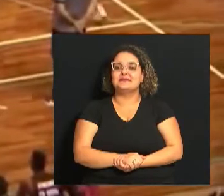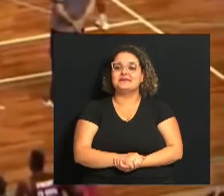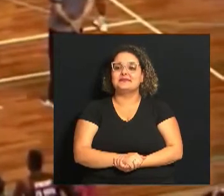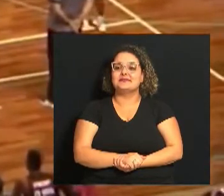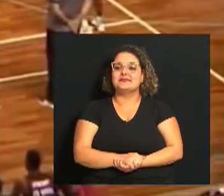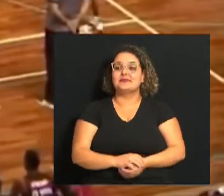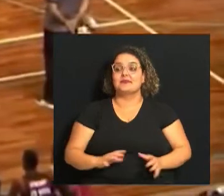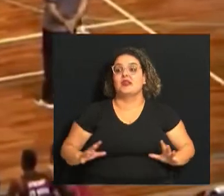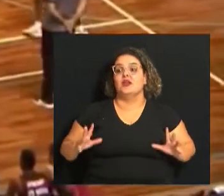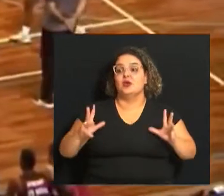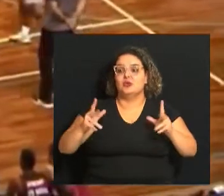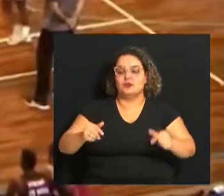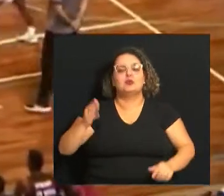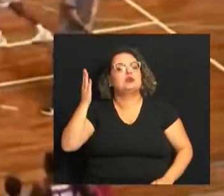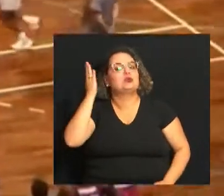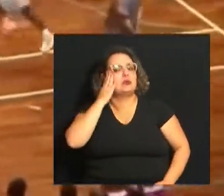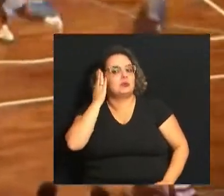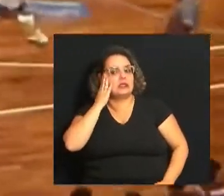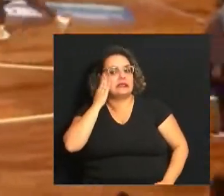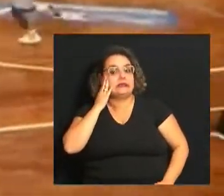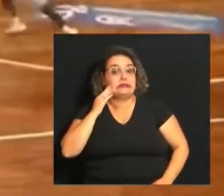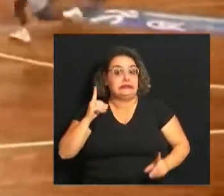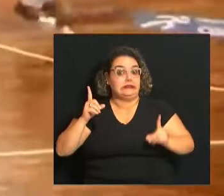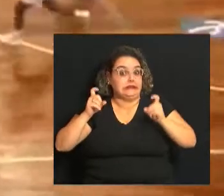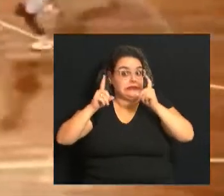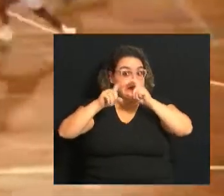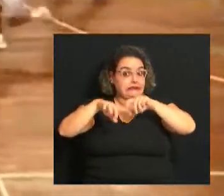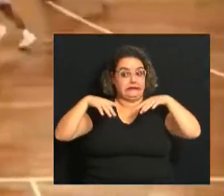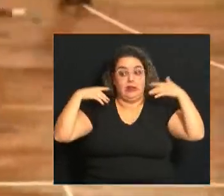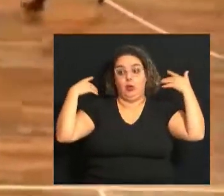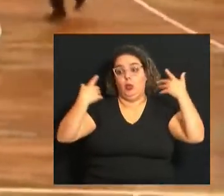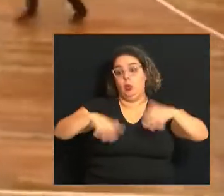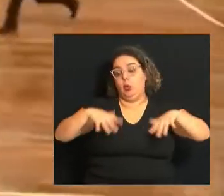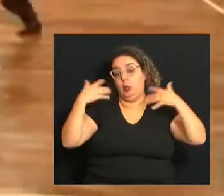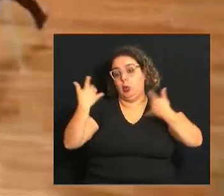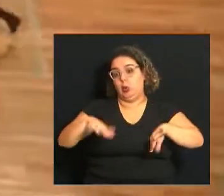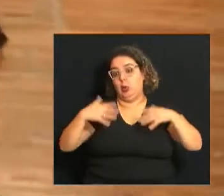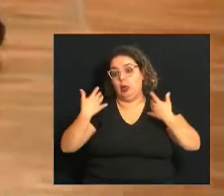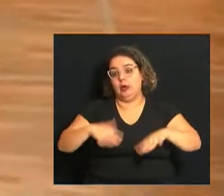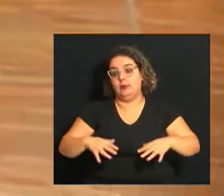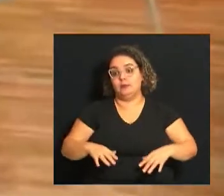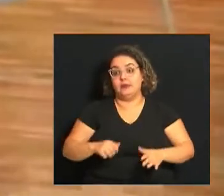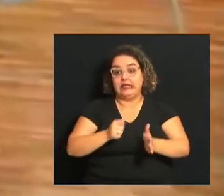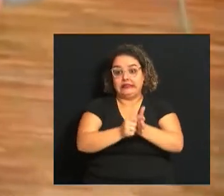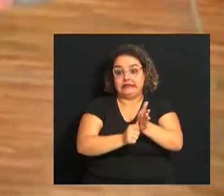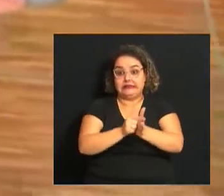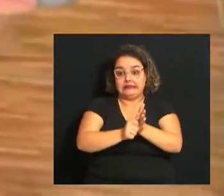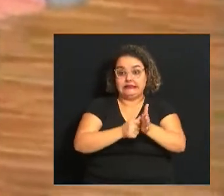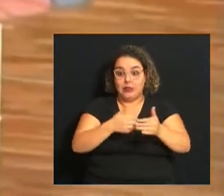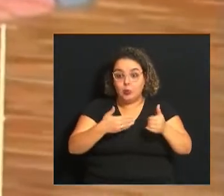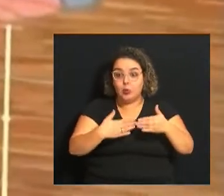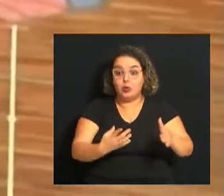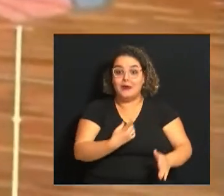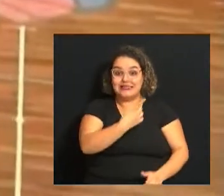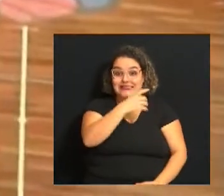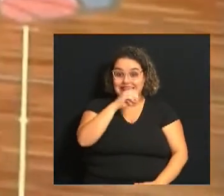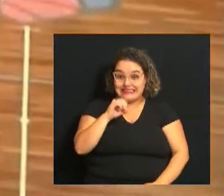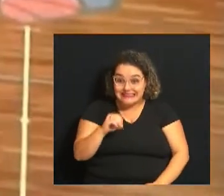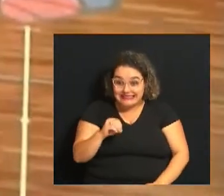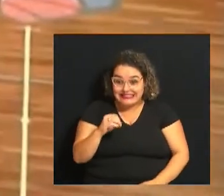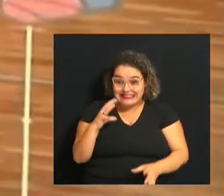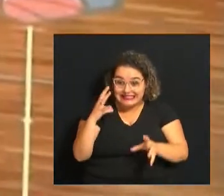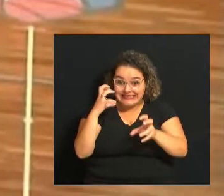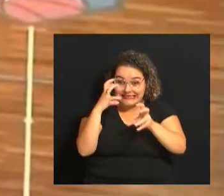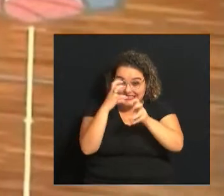Todos sabiam que a partida não seria fácil. Logo de cara, Araraquara abriu 10 pontos e logo